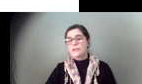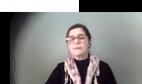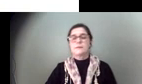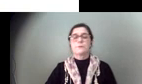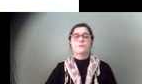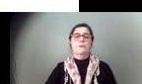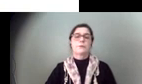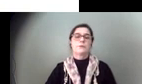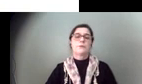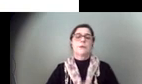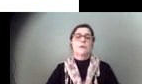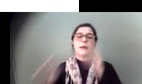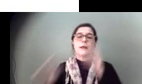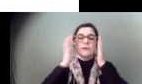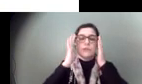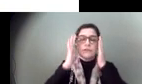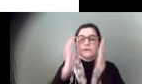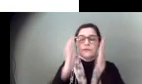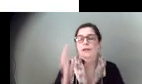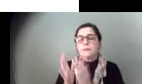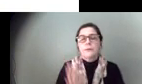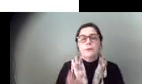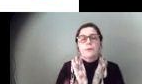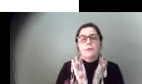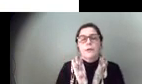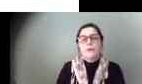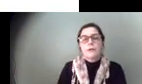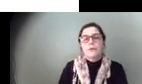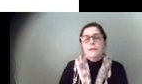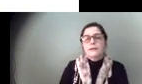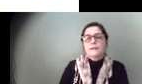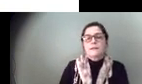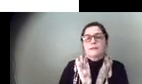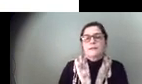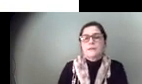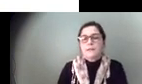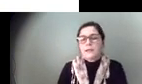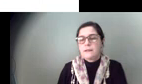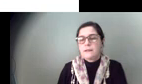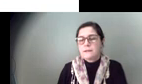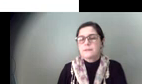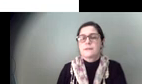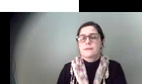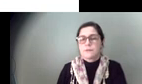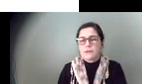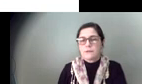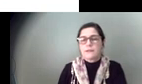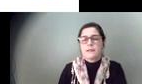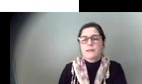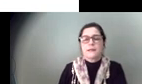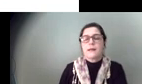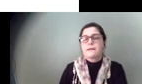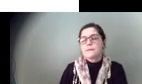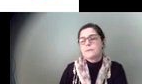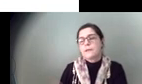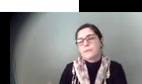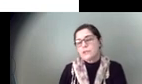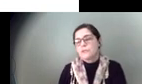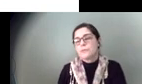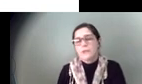plano de ação. Muito bem. Então, a gente vai procurar o quê? Combater essas deficiências, né, que estão sendo